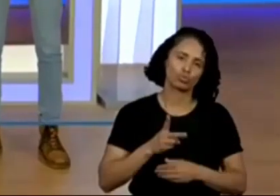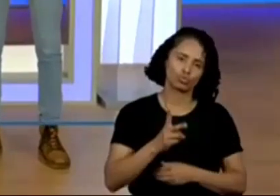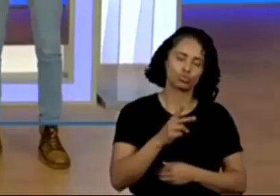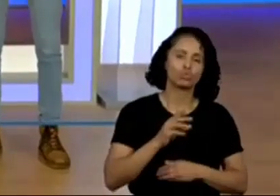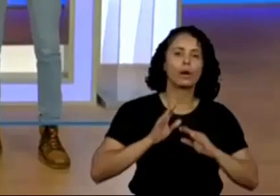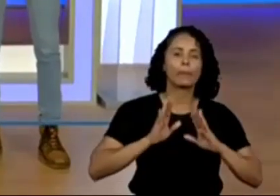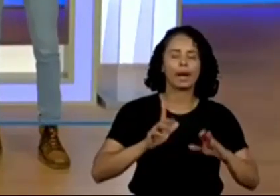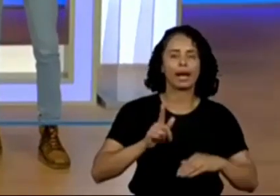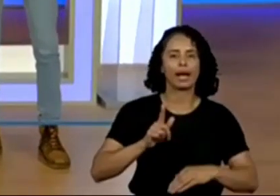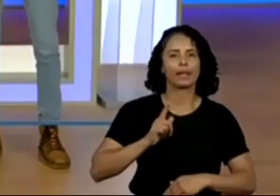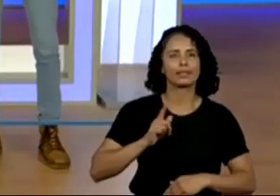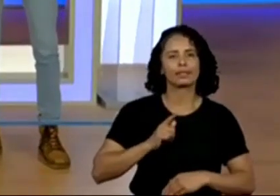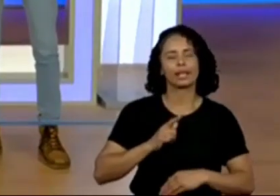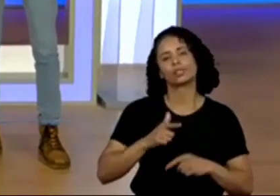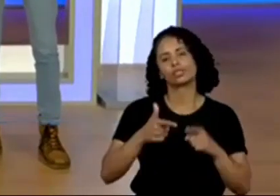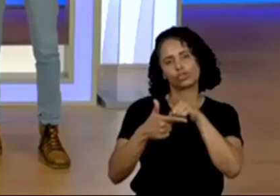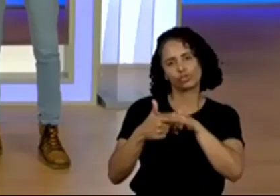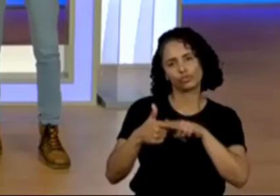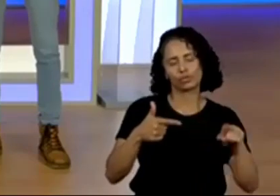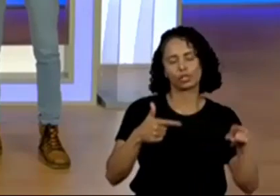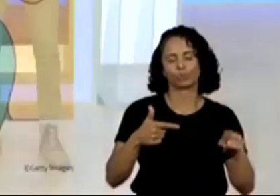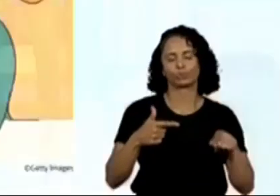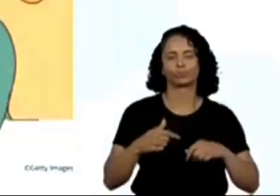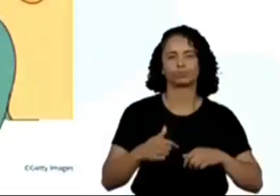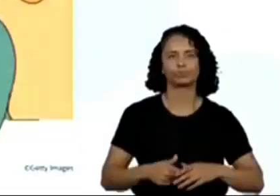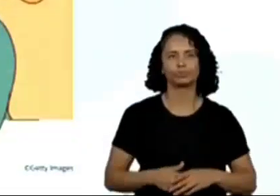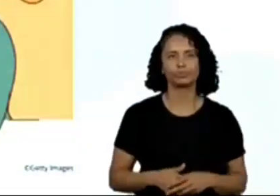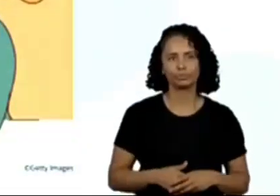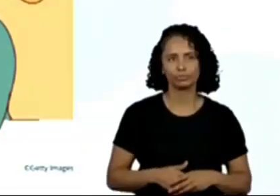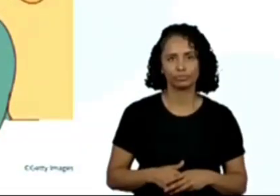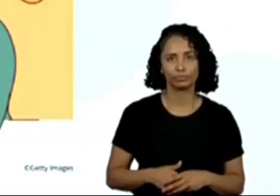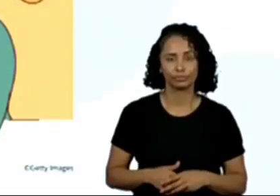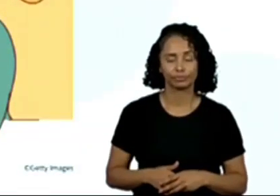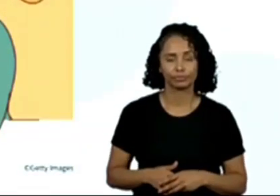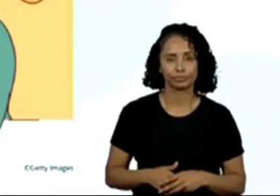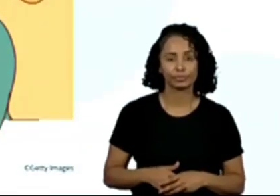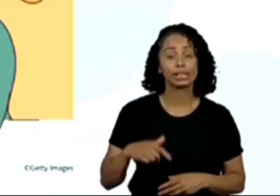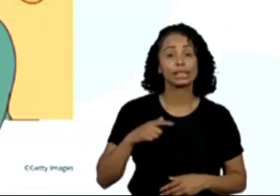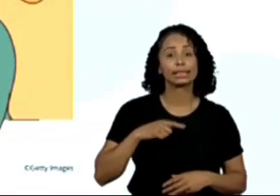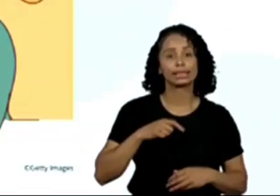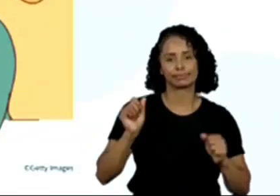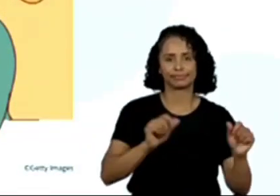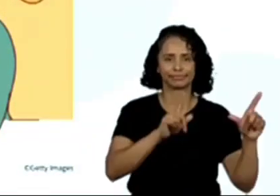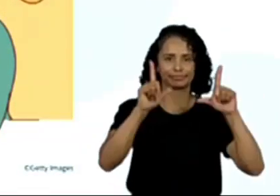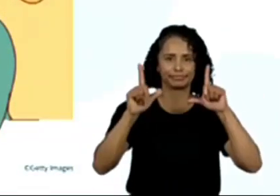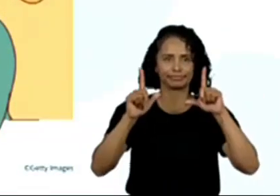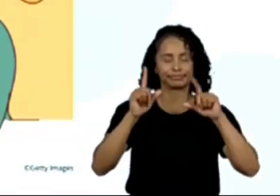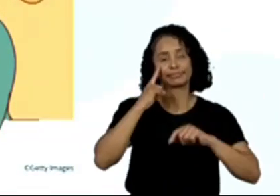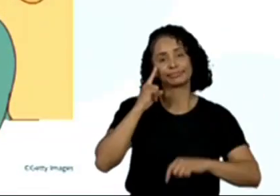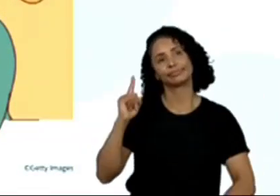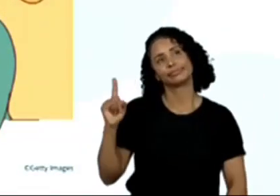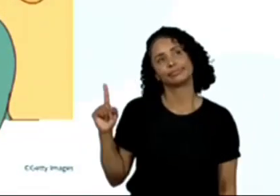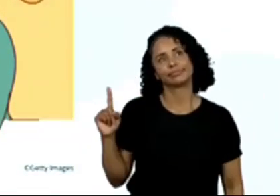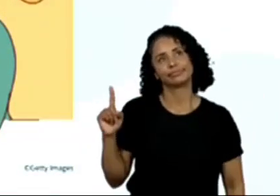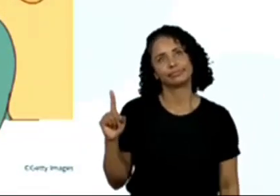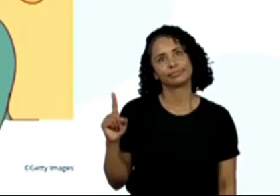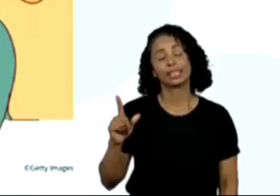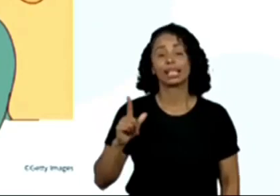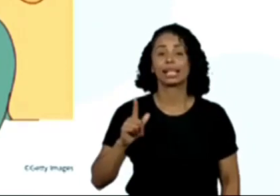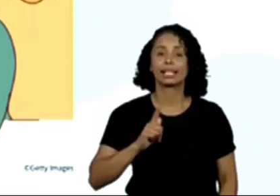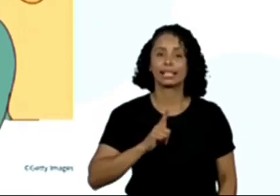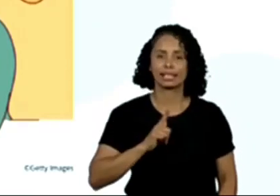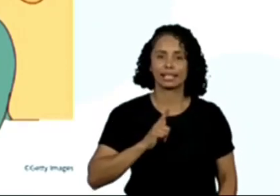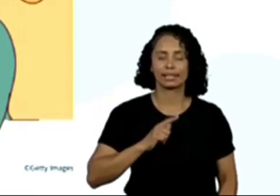partes. Então, vamos mostrar aí para vocês. Então, na telinha de vocês vai aparecer a seguinte ideia, né, Joelson? Sim. Associaremos a divisão